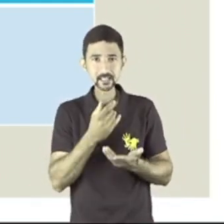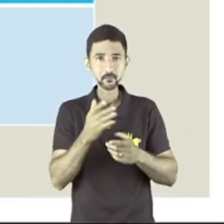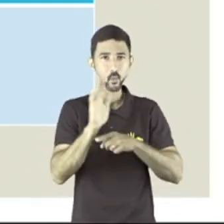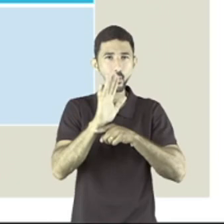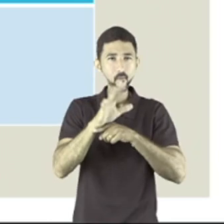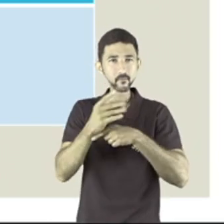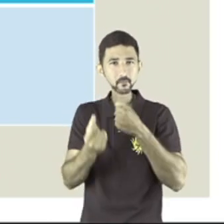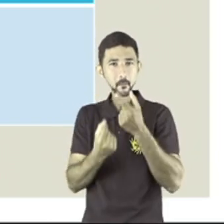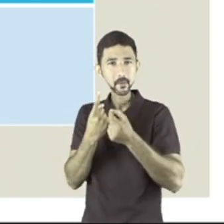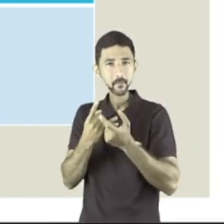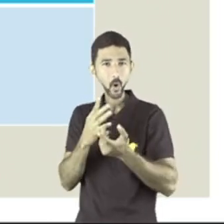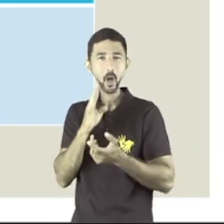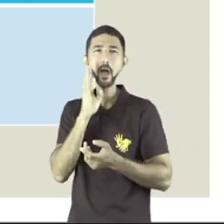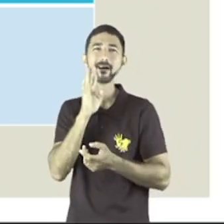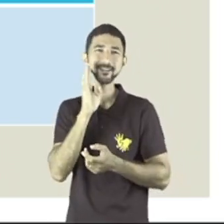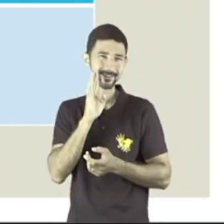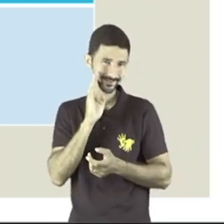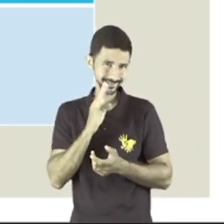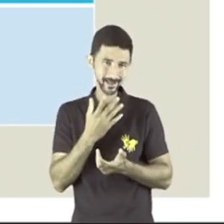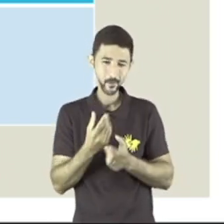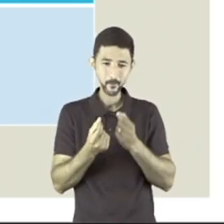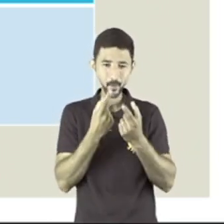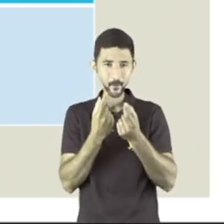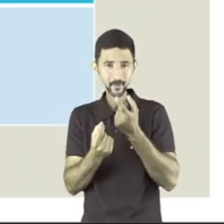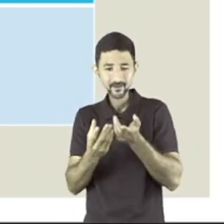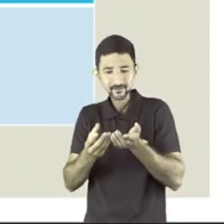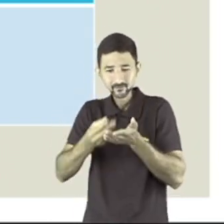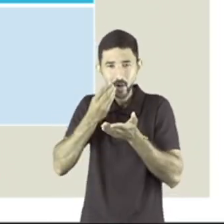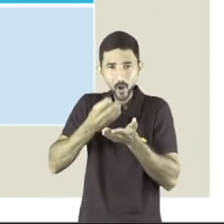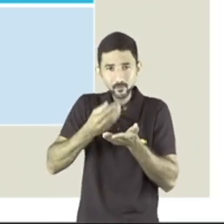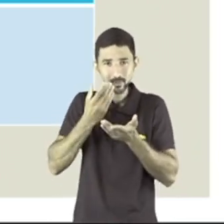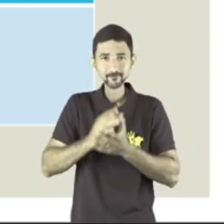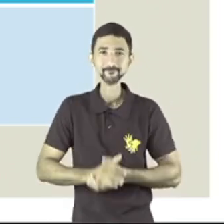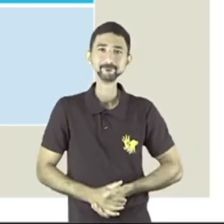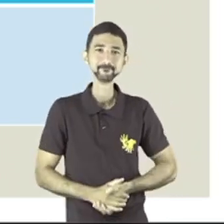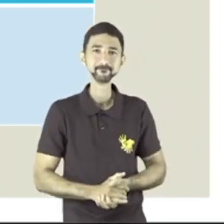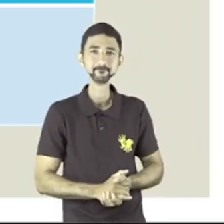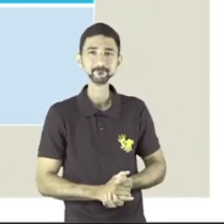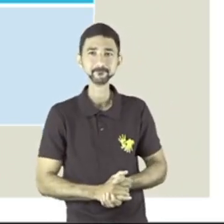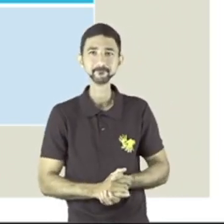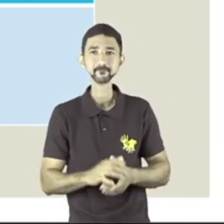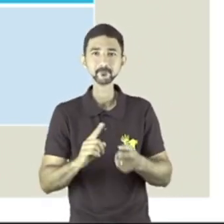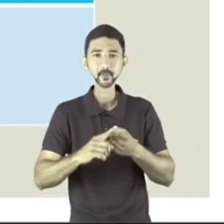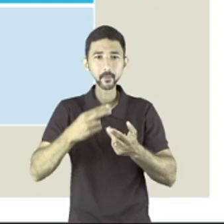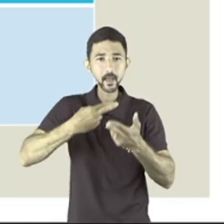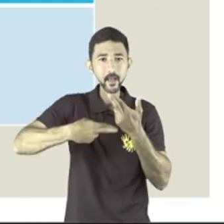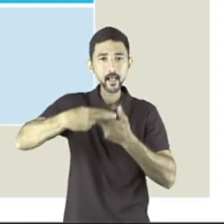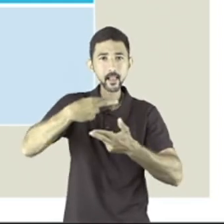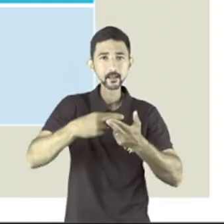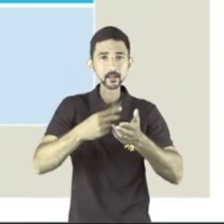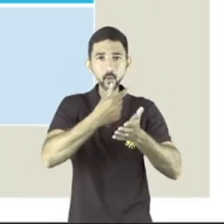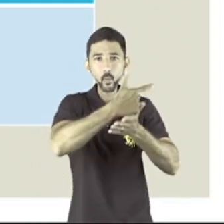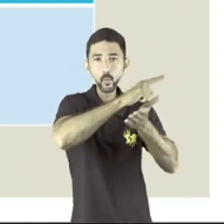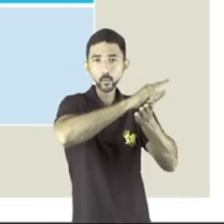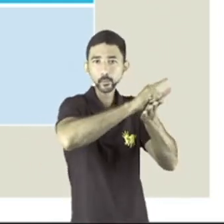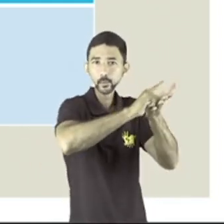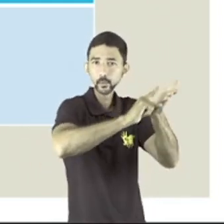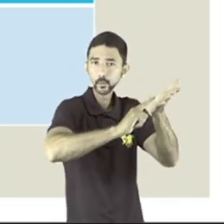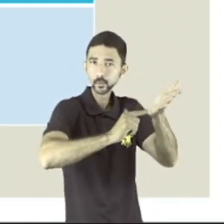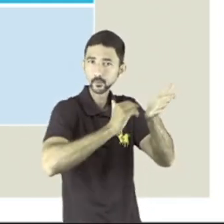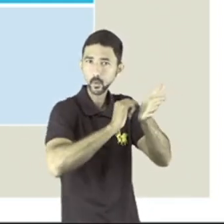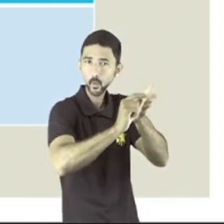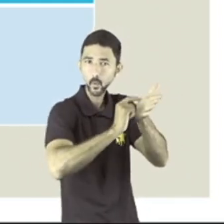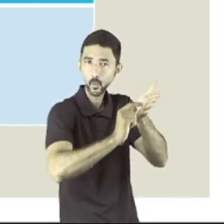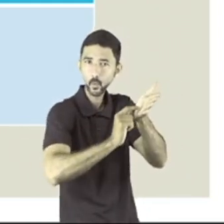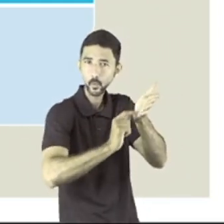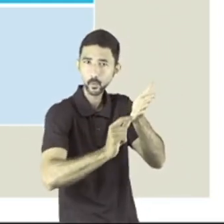filme com pipoca não é nada mal, né, crianças? Isso você pode fazer em casa, com certeza. E pode fazer uma relação. Façam uma lista.